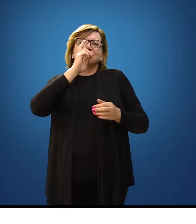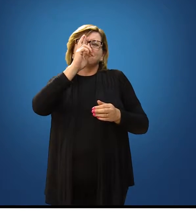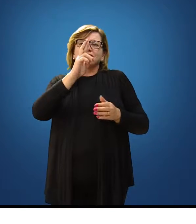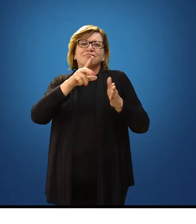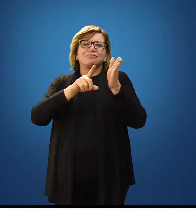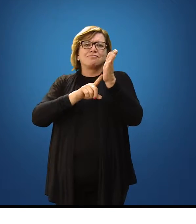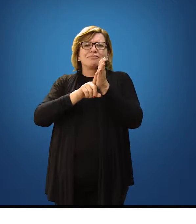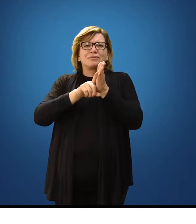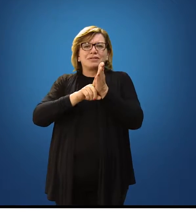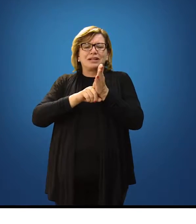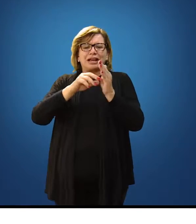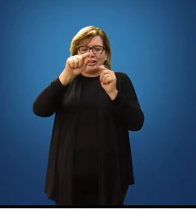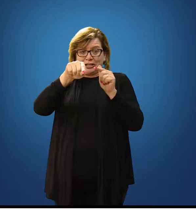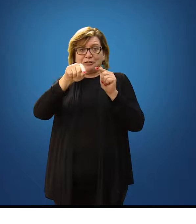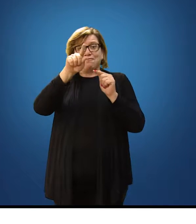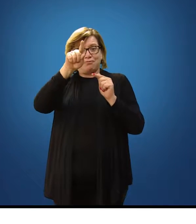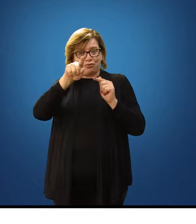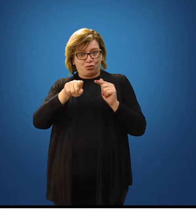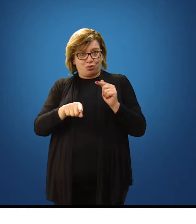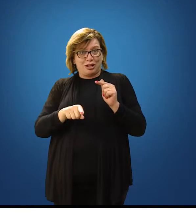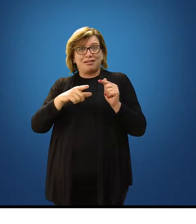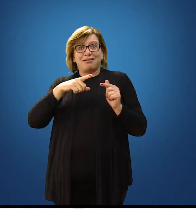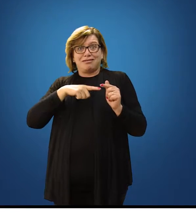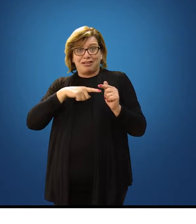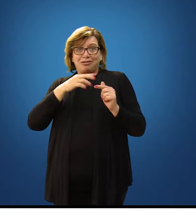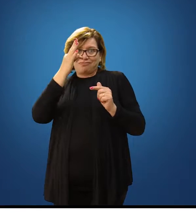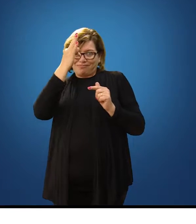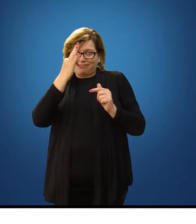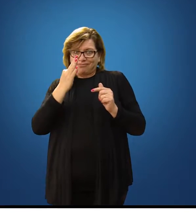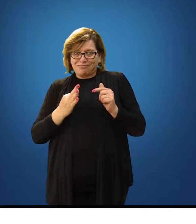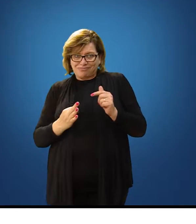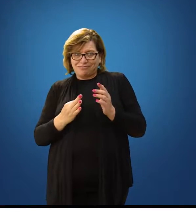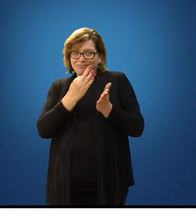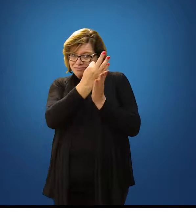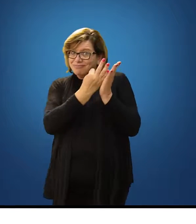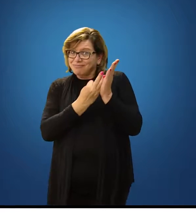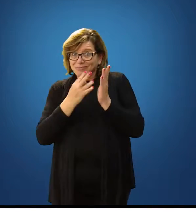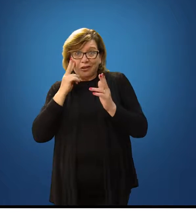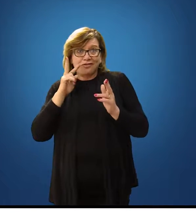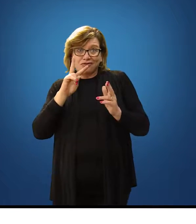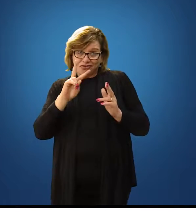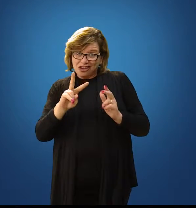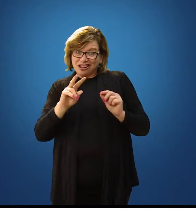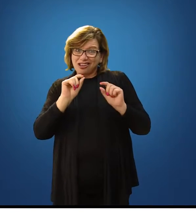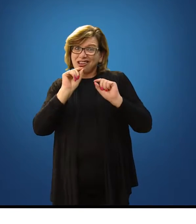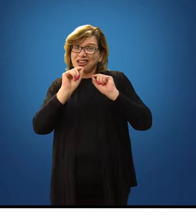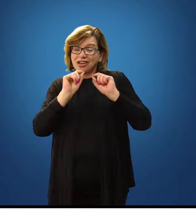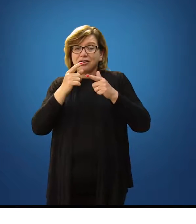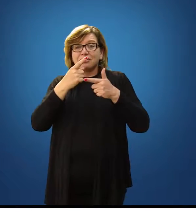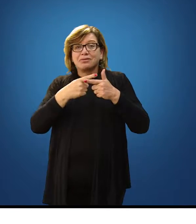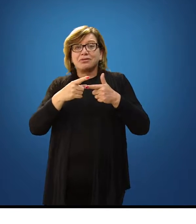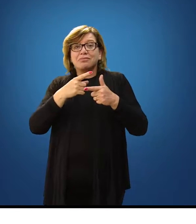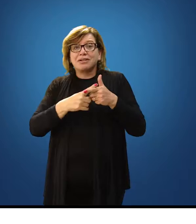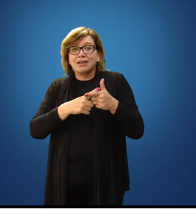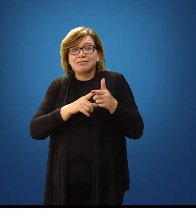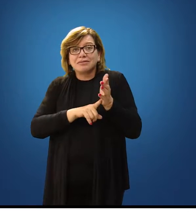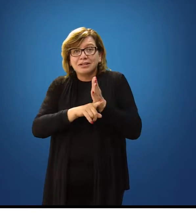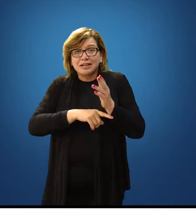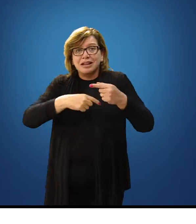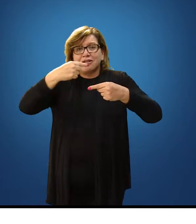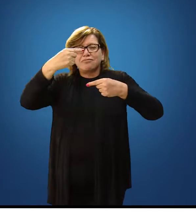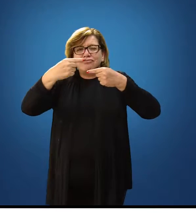abaixo vem um texto, vejam, a partir desse problema, um texto em que o problema de pesquisa ele é discutido,